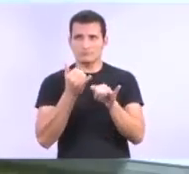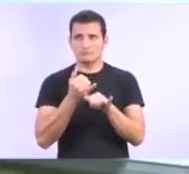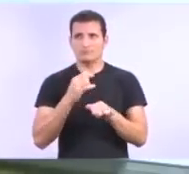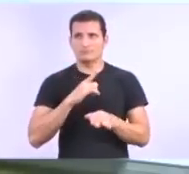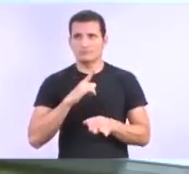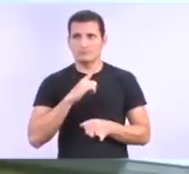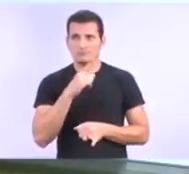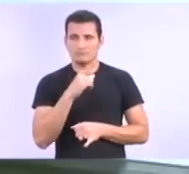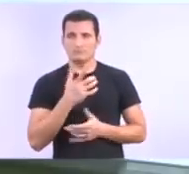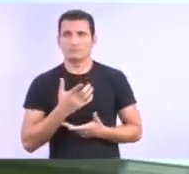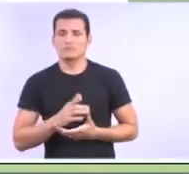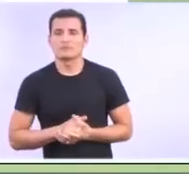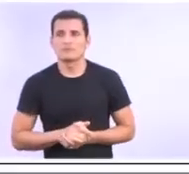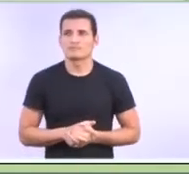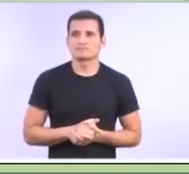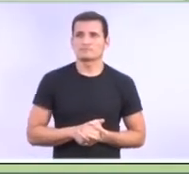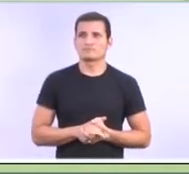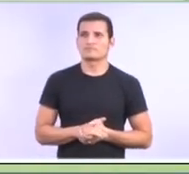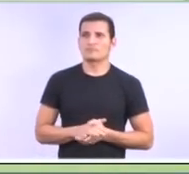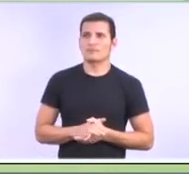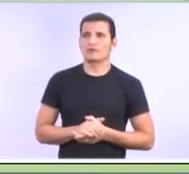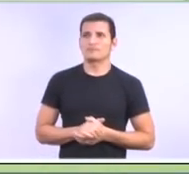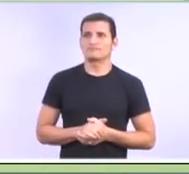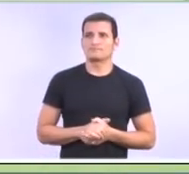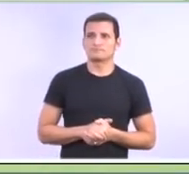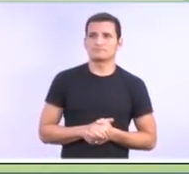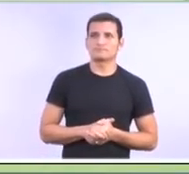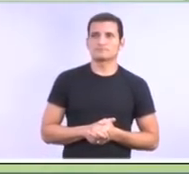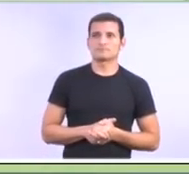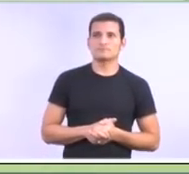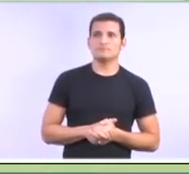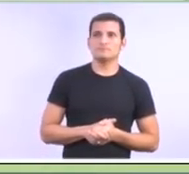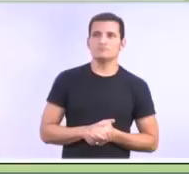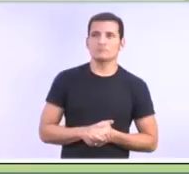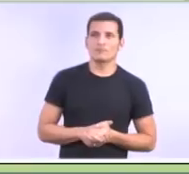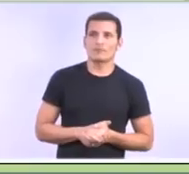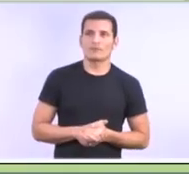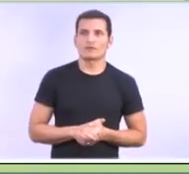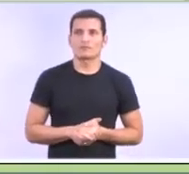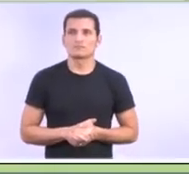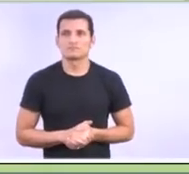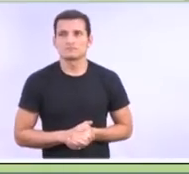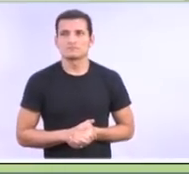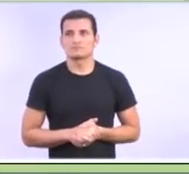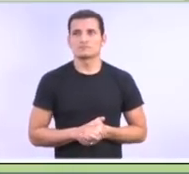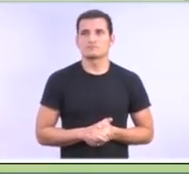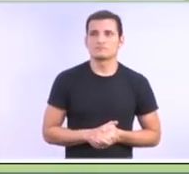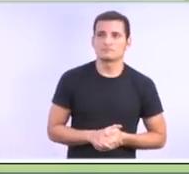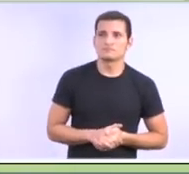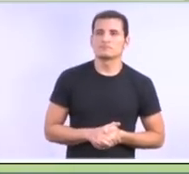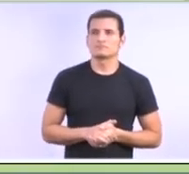né, gente? Então vamos lá, agora vamos lá no CPF. Olha o que aconteceu aqui no CPF.